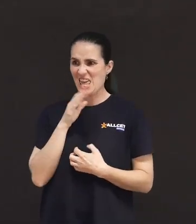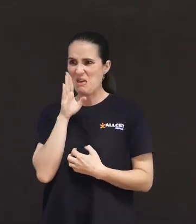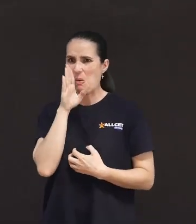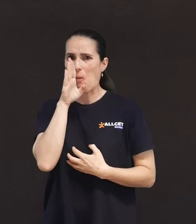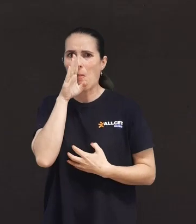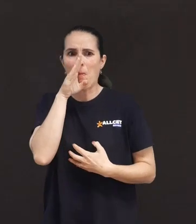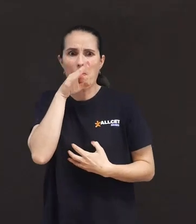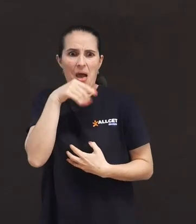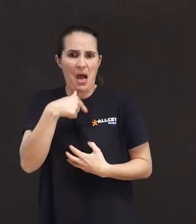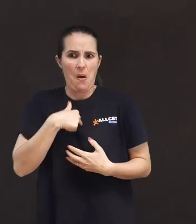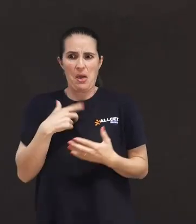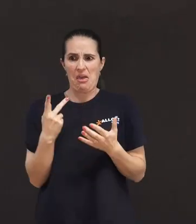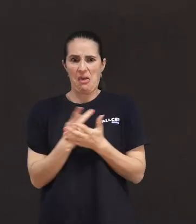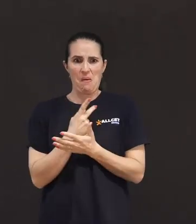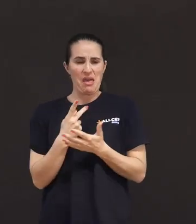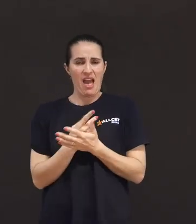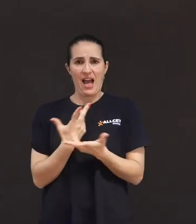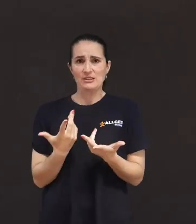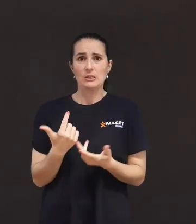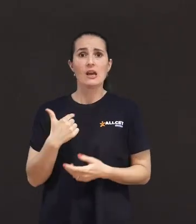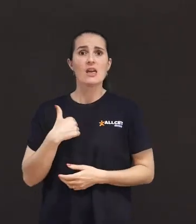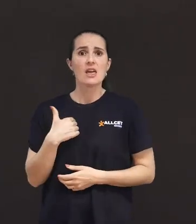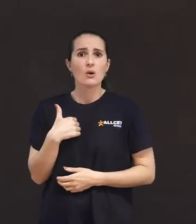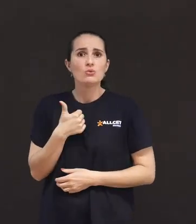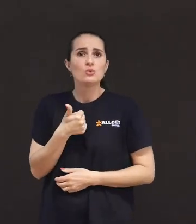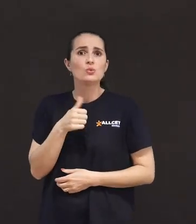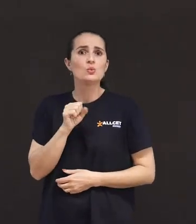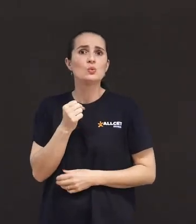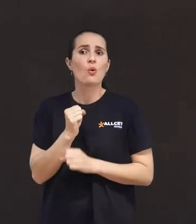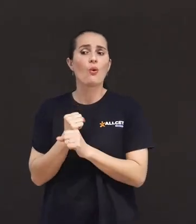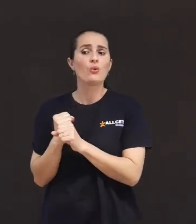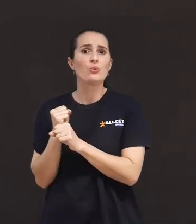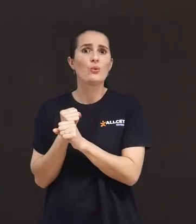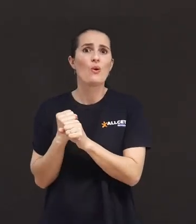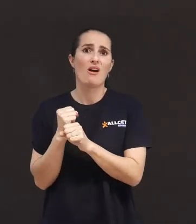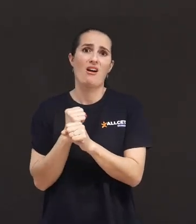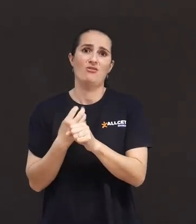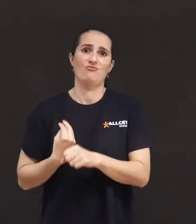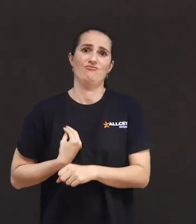toda a situação. E eu fiquei 18 anos vivendo isso.